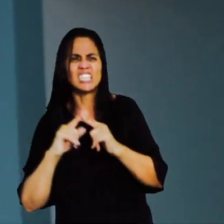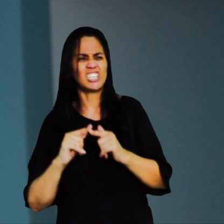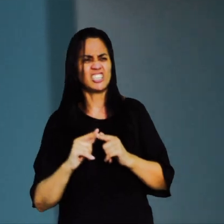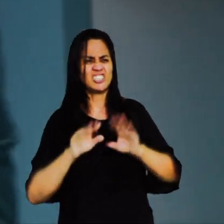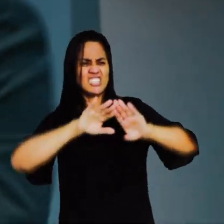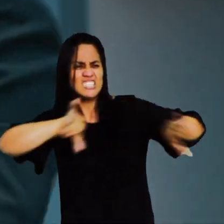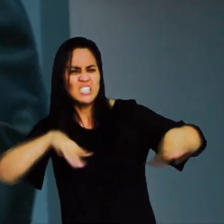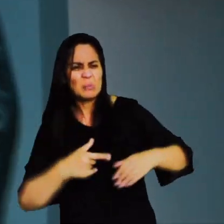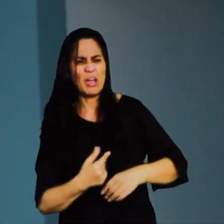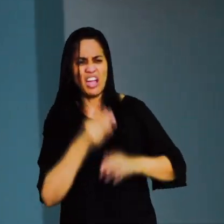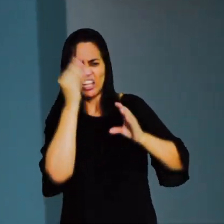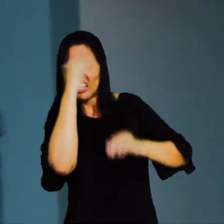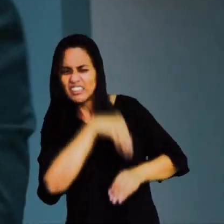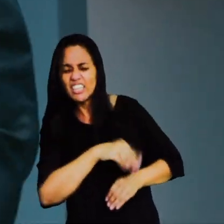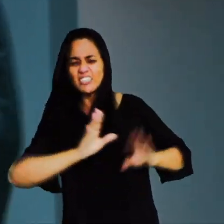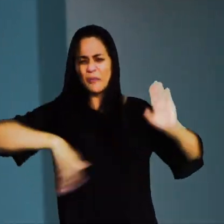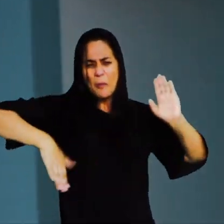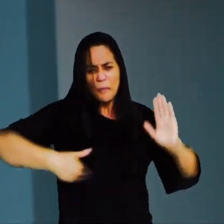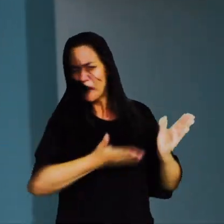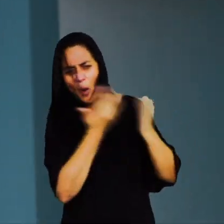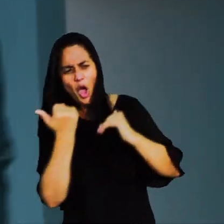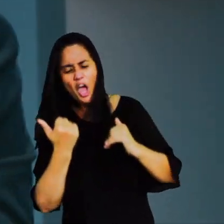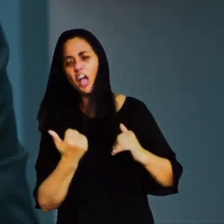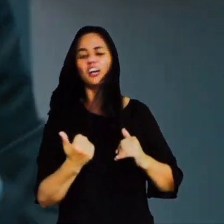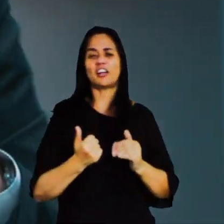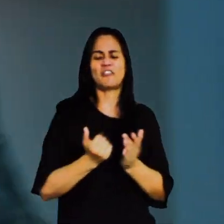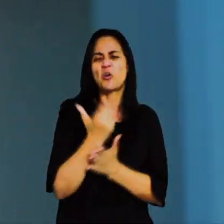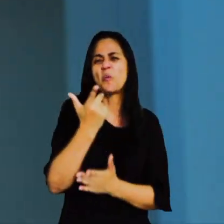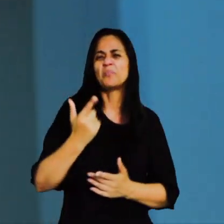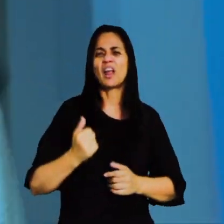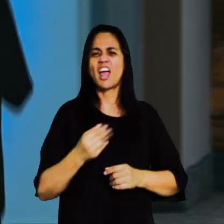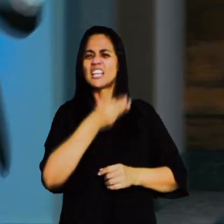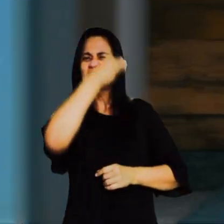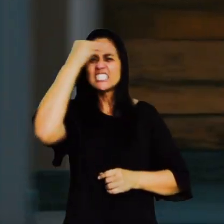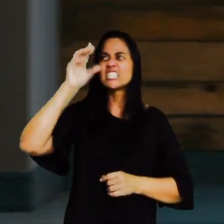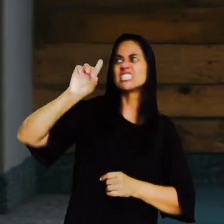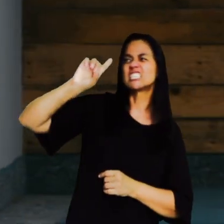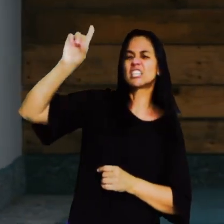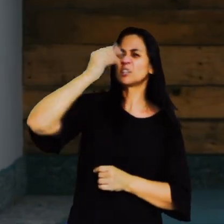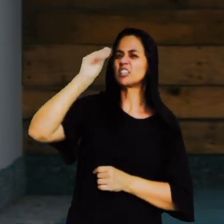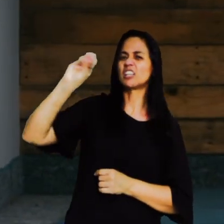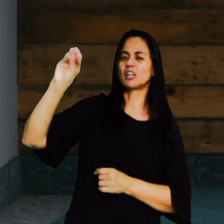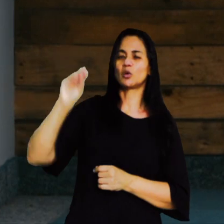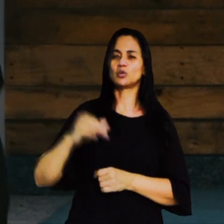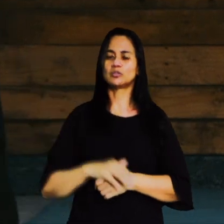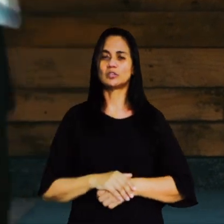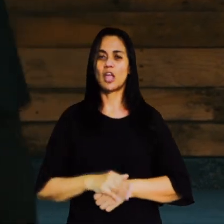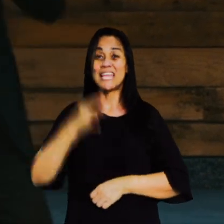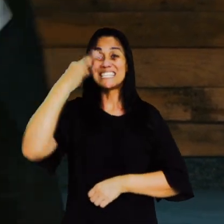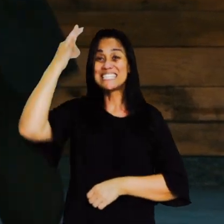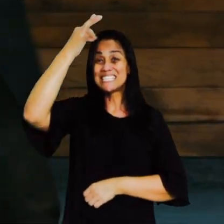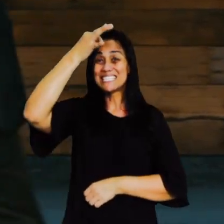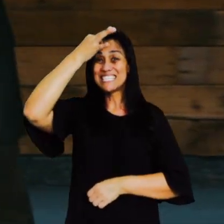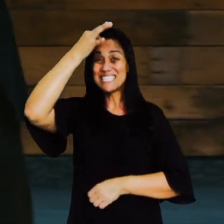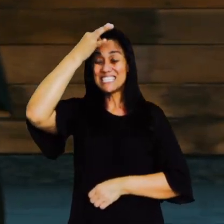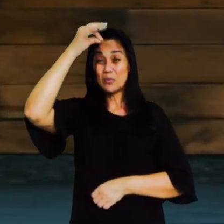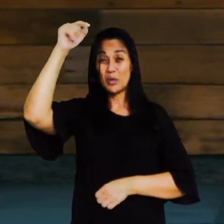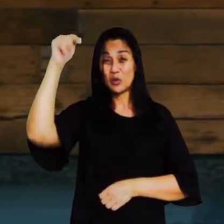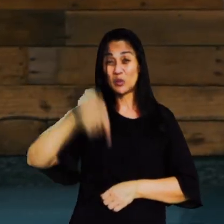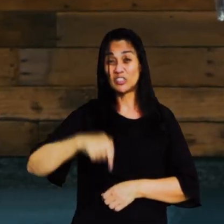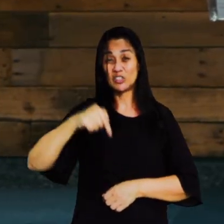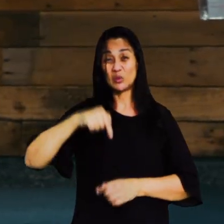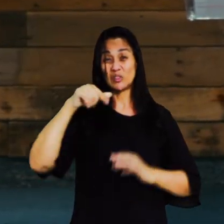Desiste. Vai para a praia. Vai com comprar, esquece Deus. Enquanto eu for templo do Espírito Santo de Deus nesta terra, eu vou